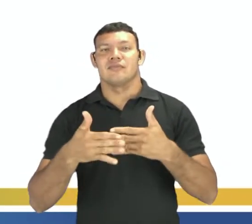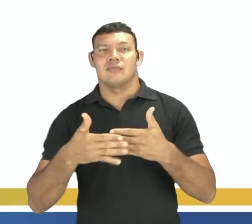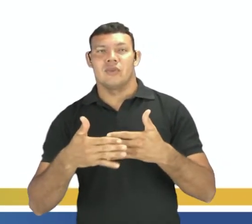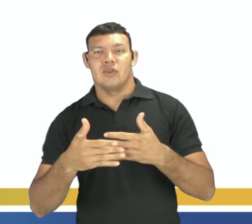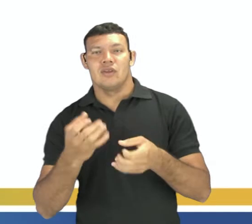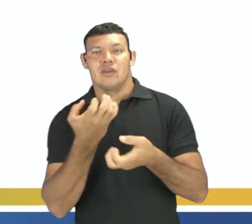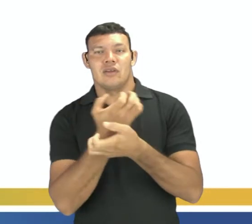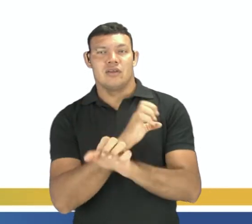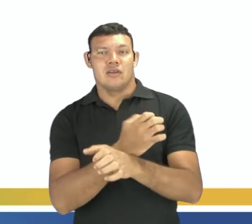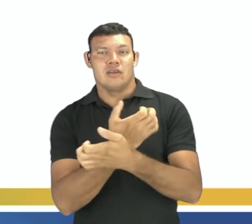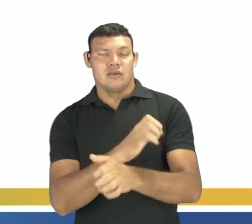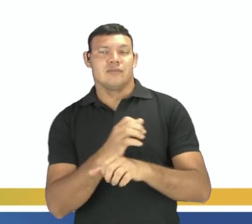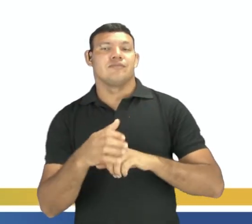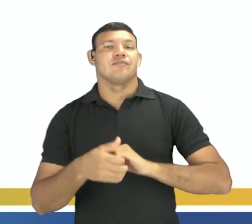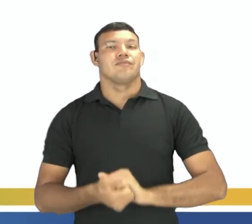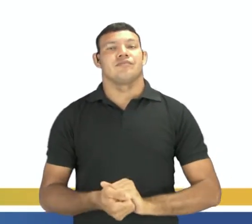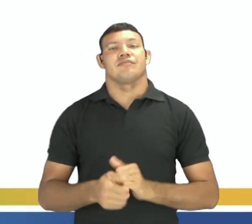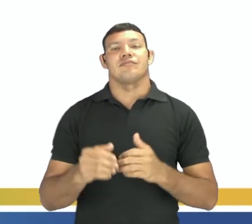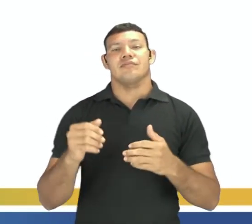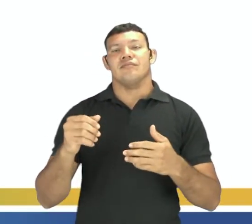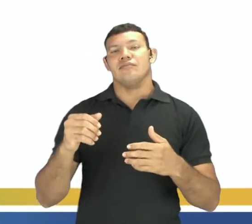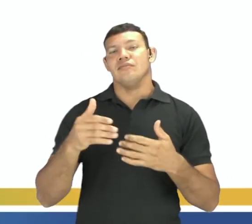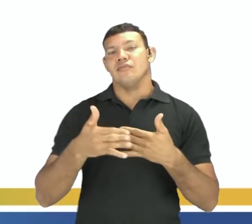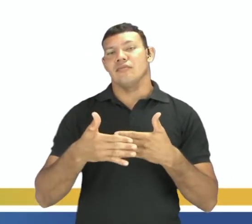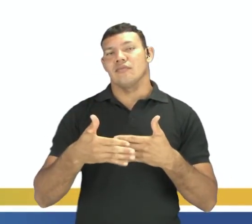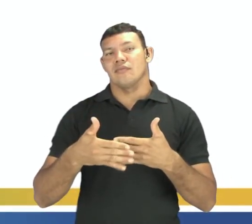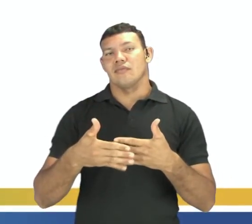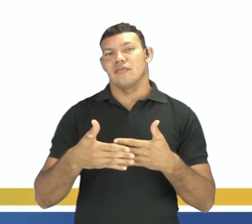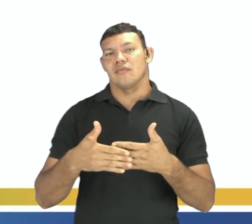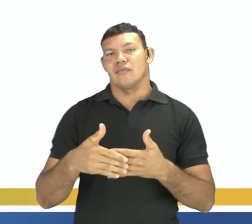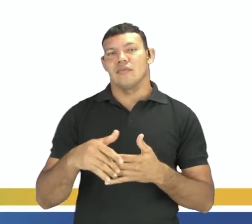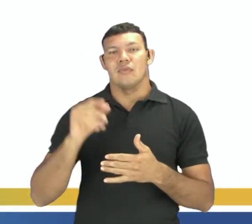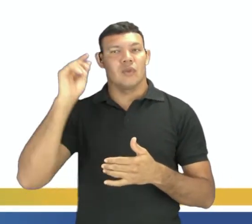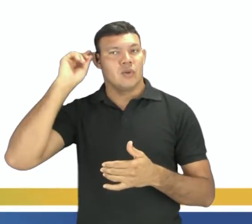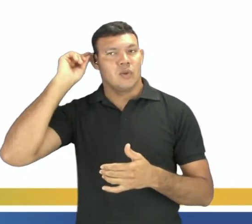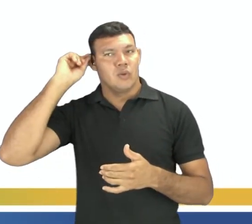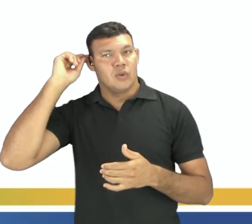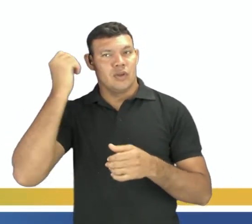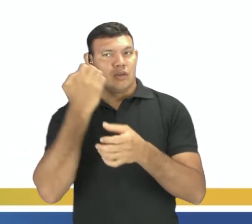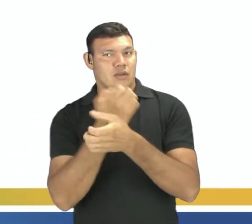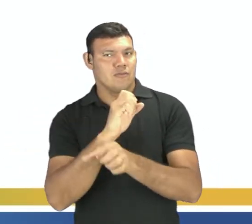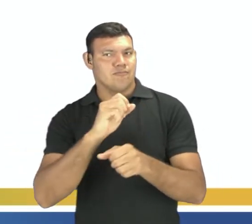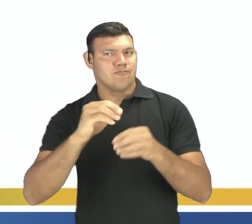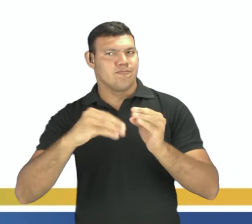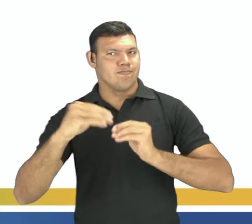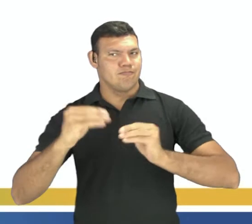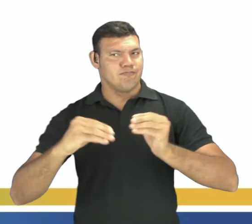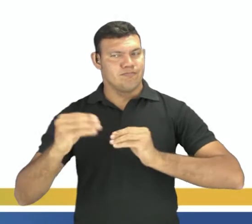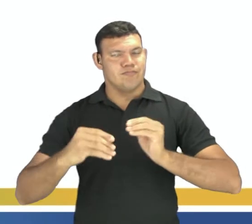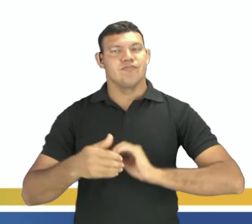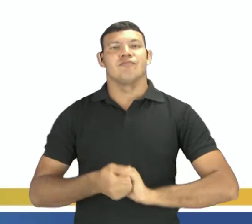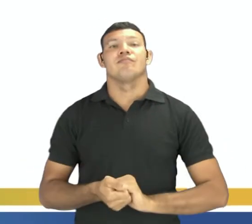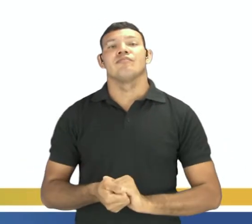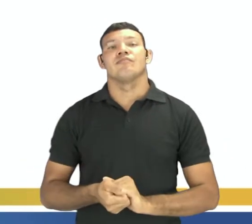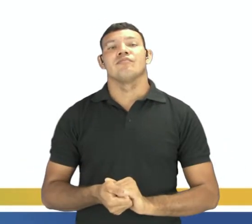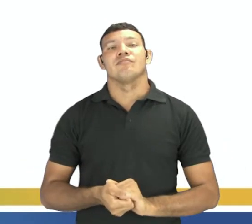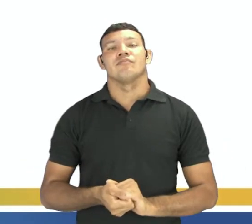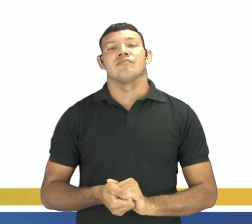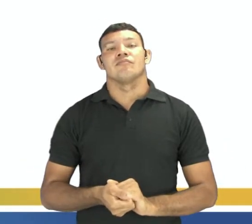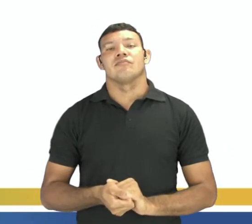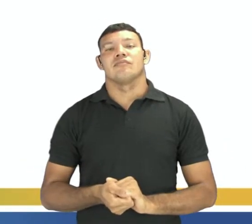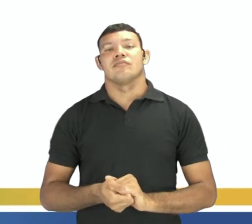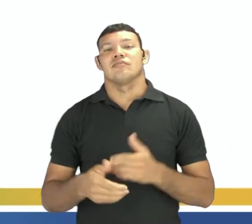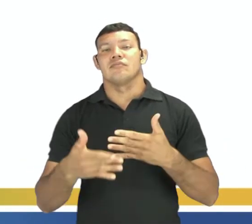ósseo, novamente, o tecido cartilaginoso. Nós temos aí, ilustrando a célula, o tecido